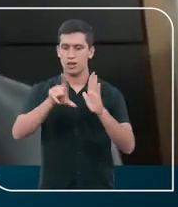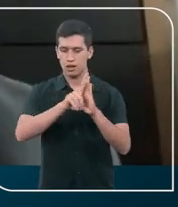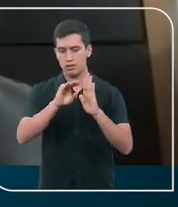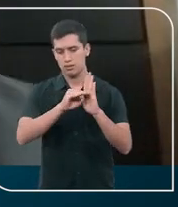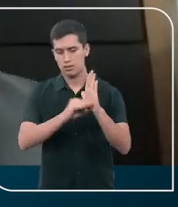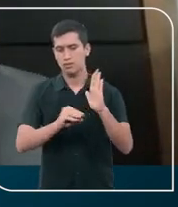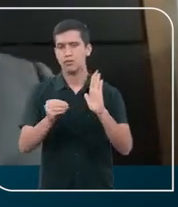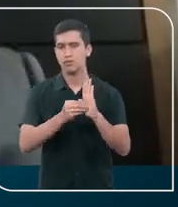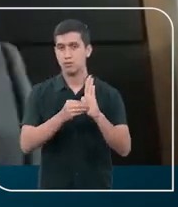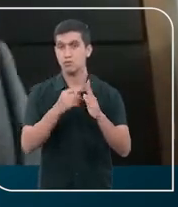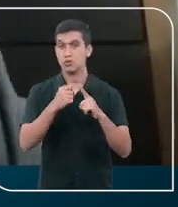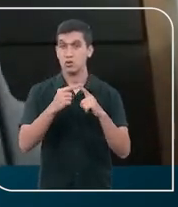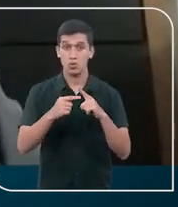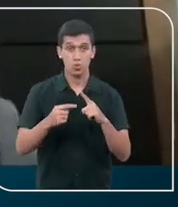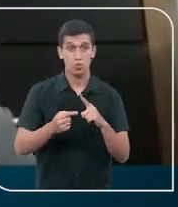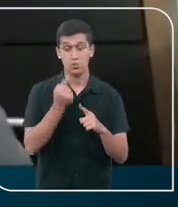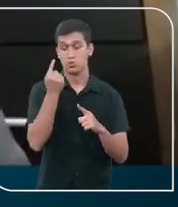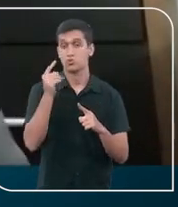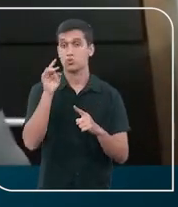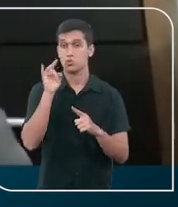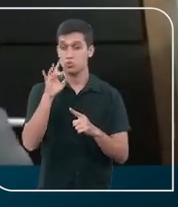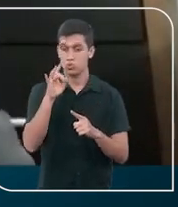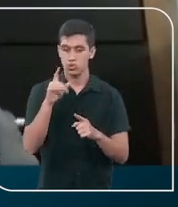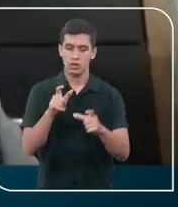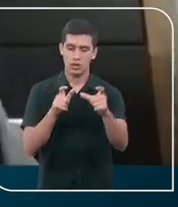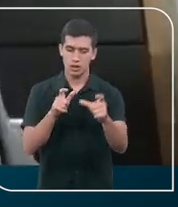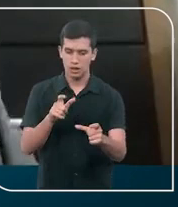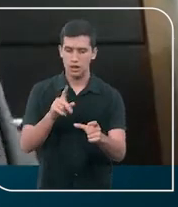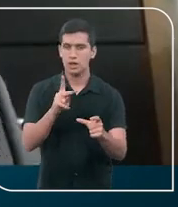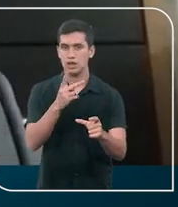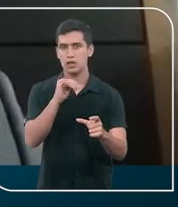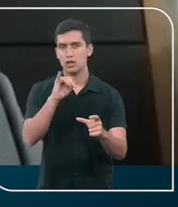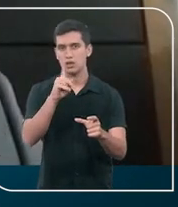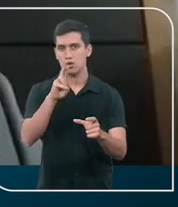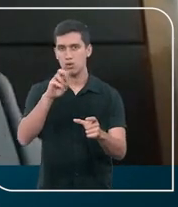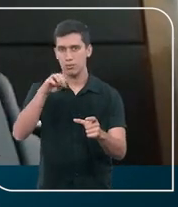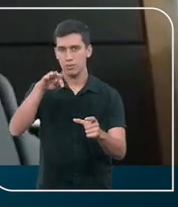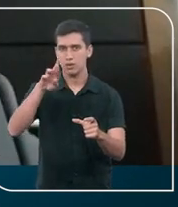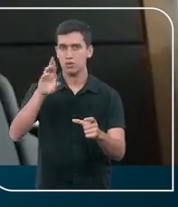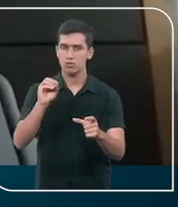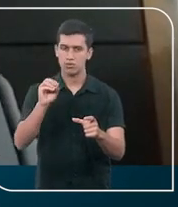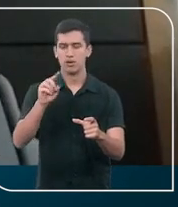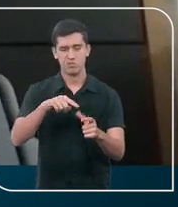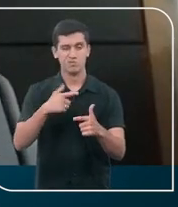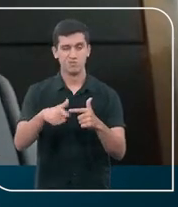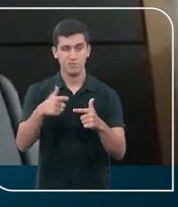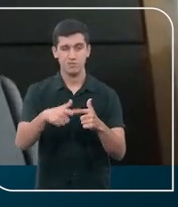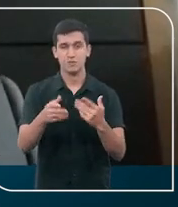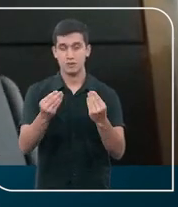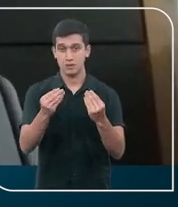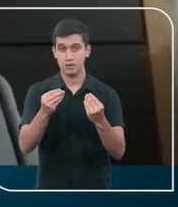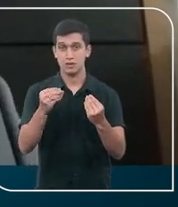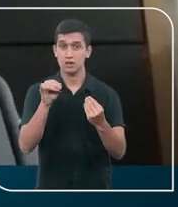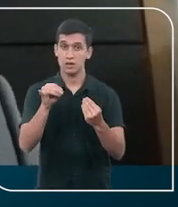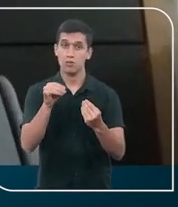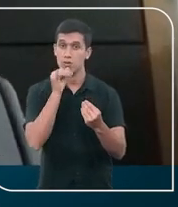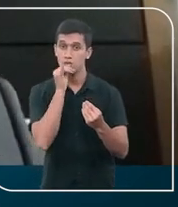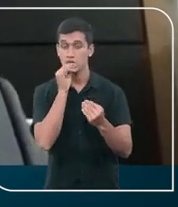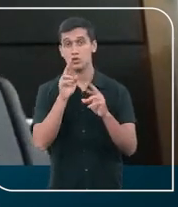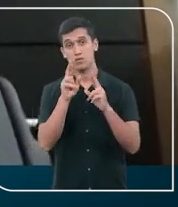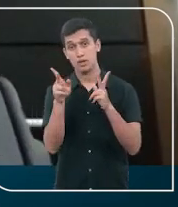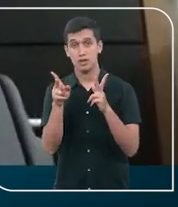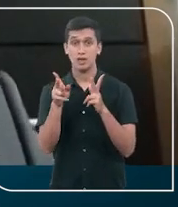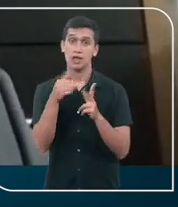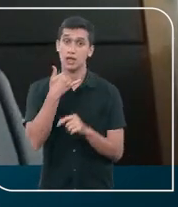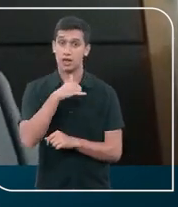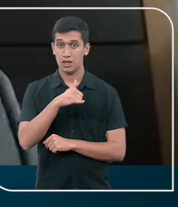hidrômetro costuma ser fonte permanente de problemas. Se fosse como a relação de fornecimento de energia elétrica, a